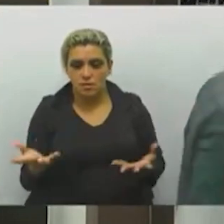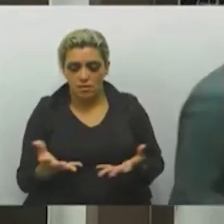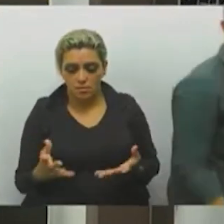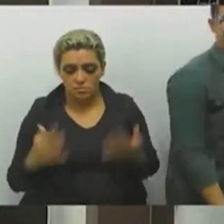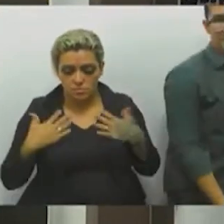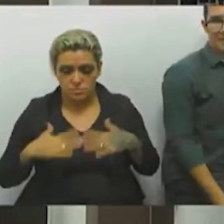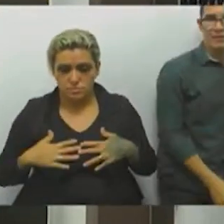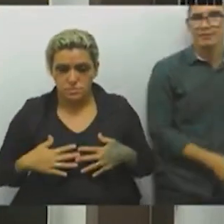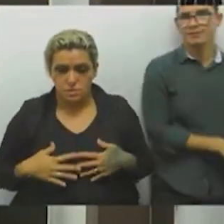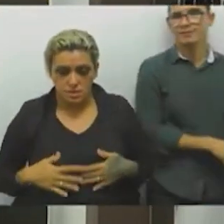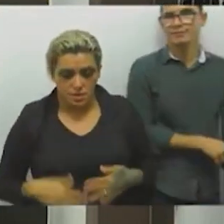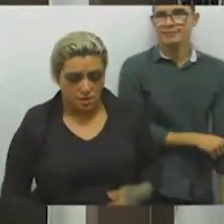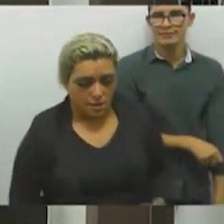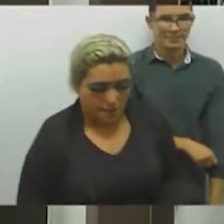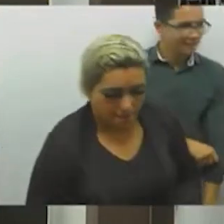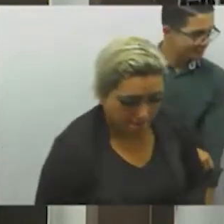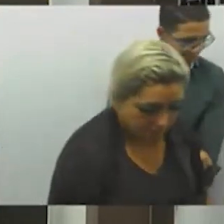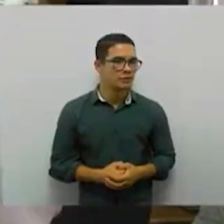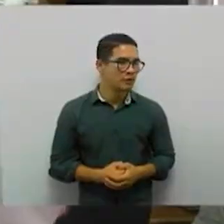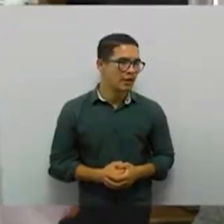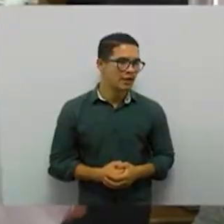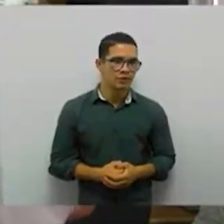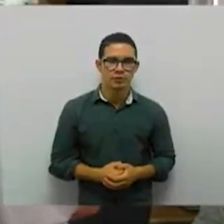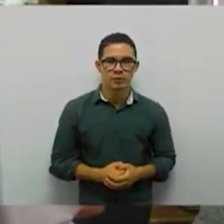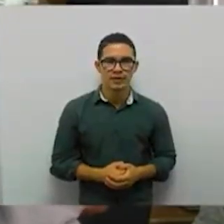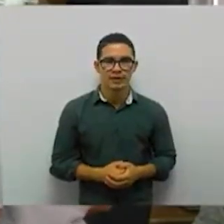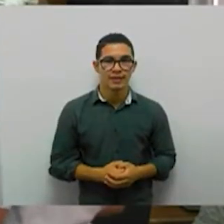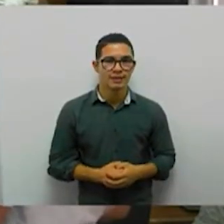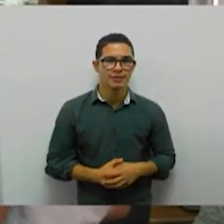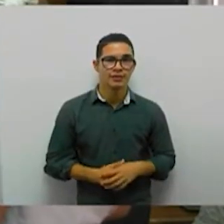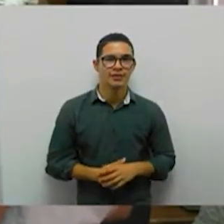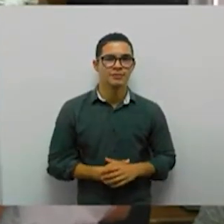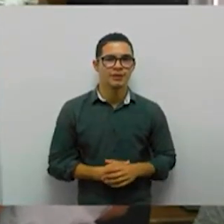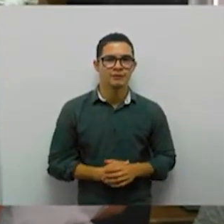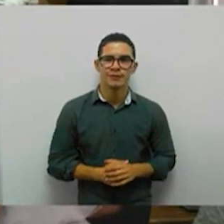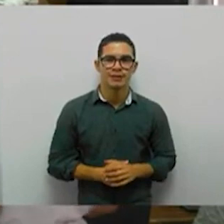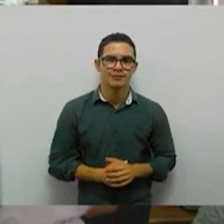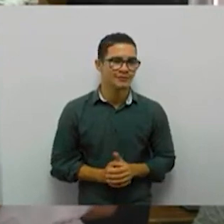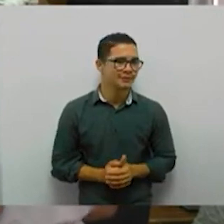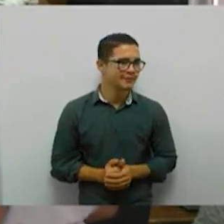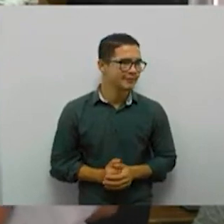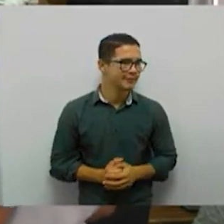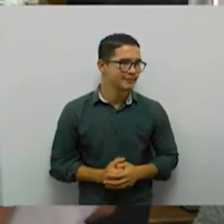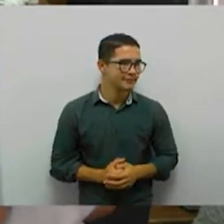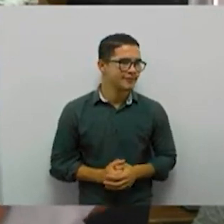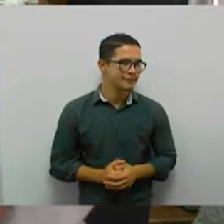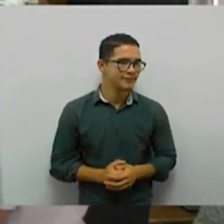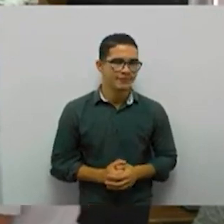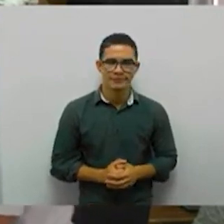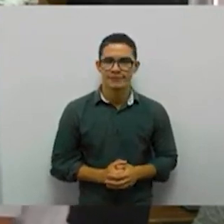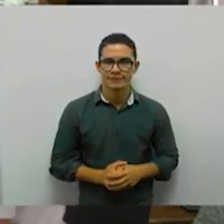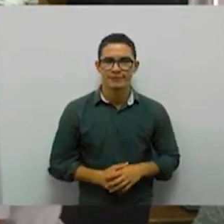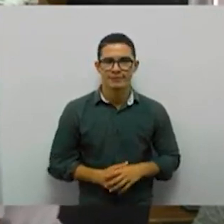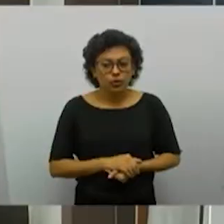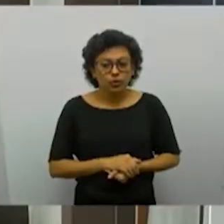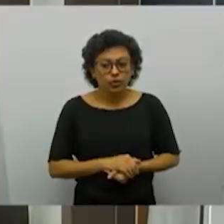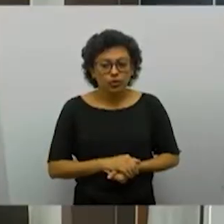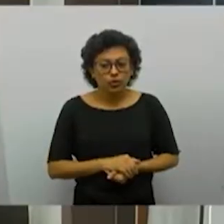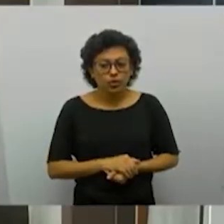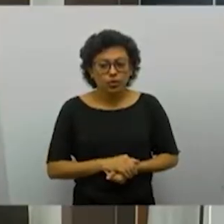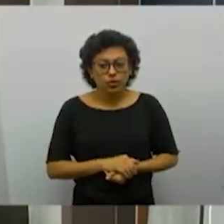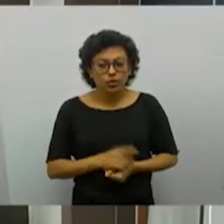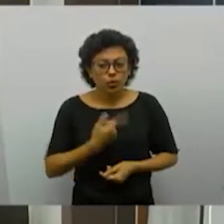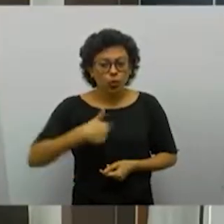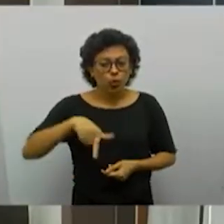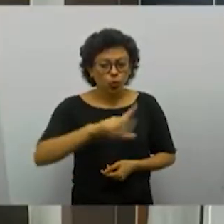tranquilidade que eles merecem na sessão ordinária o vereador do dud do Turismo homenageou os Z angrense Jackson da